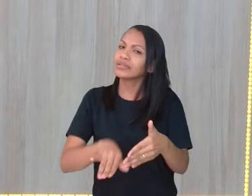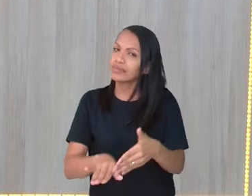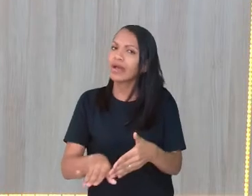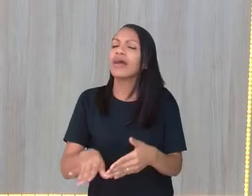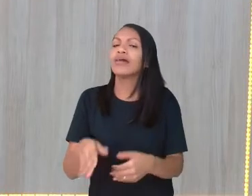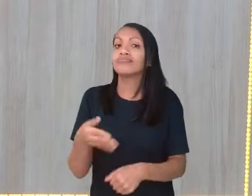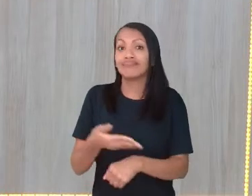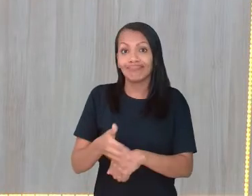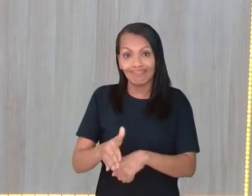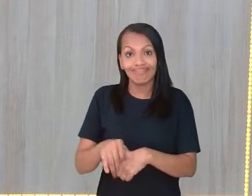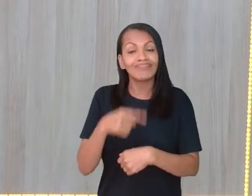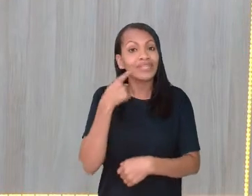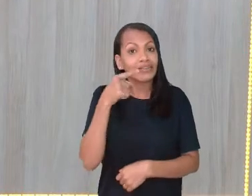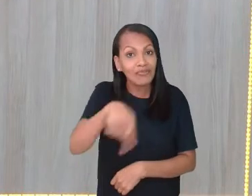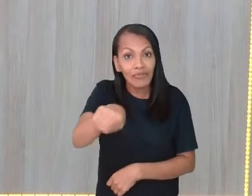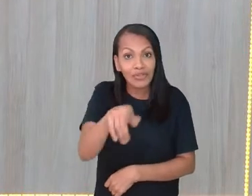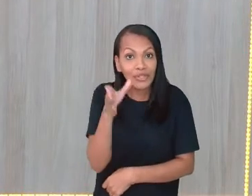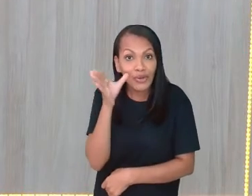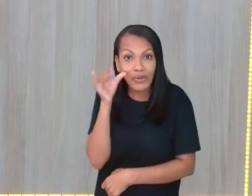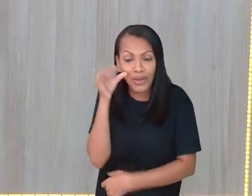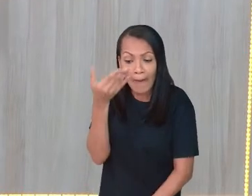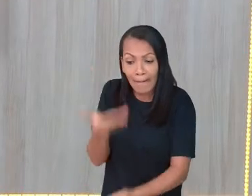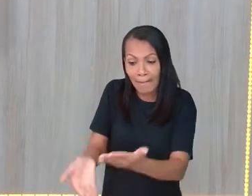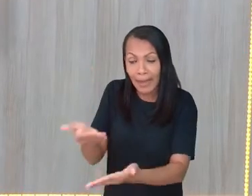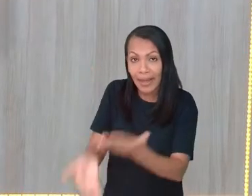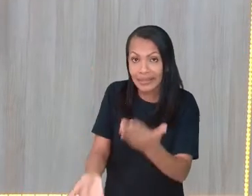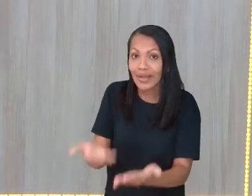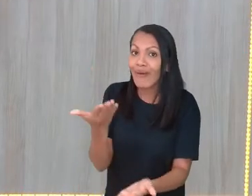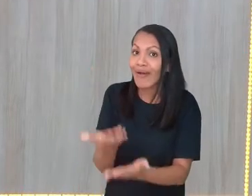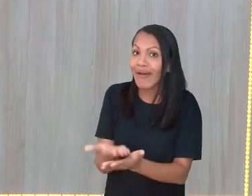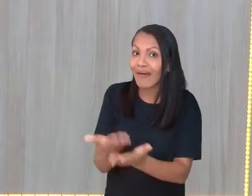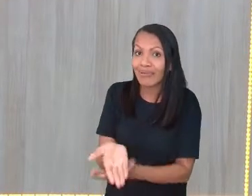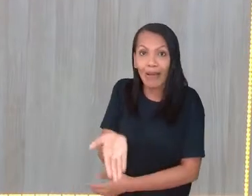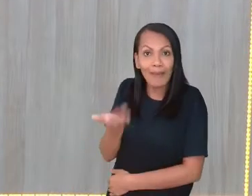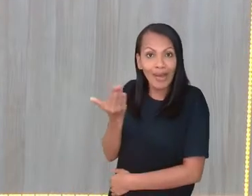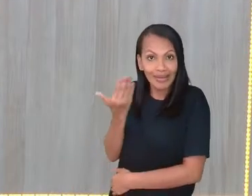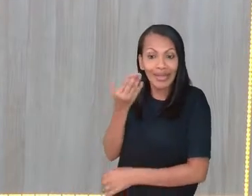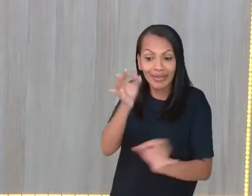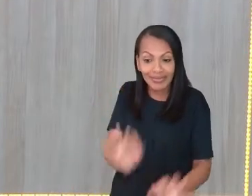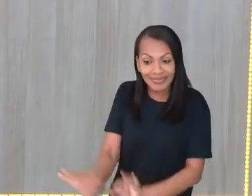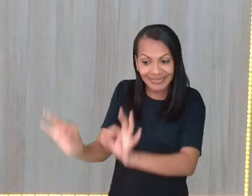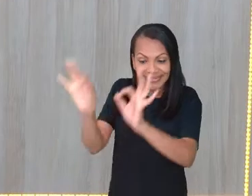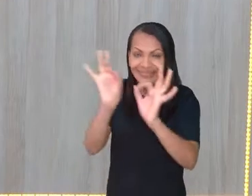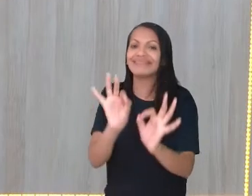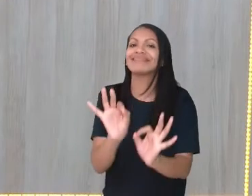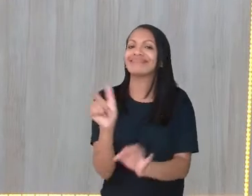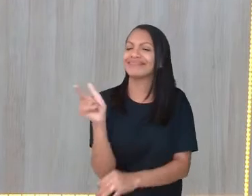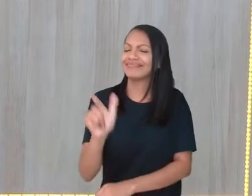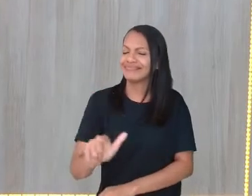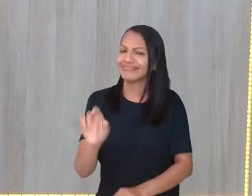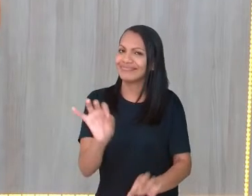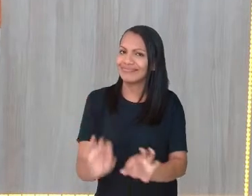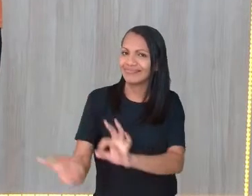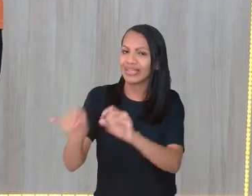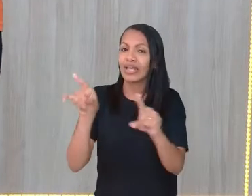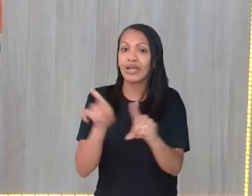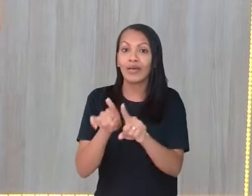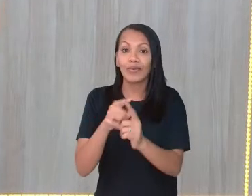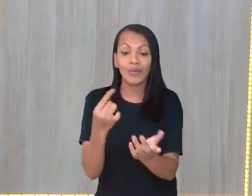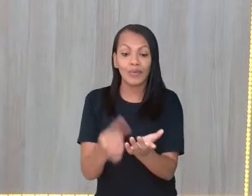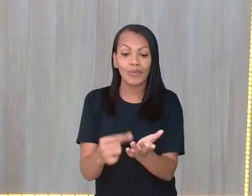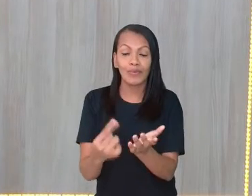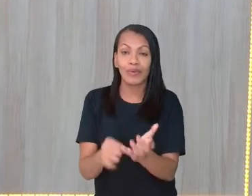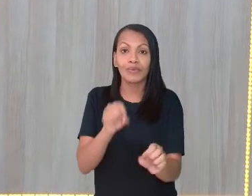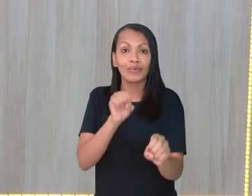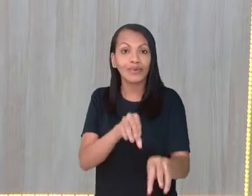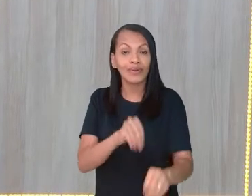Então, se você tem essa curiosidade, se você perdeu a aula passada, vai lá e confere, tá bom? O aplicativo do Educa Recife é o que a